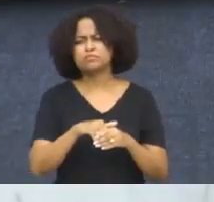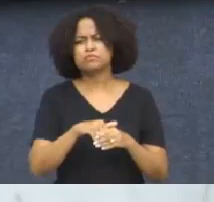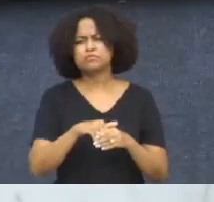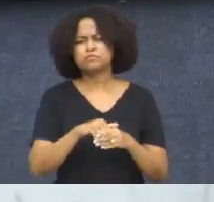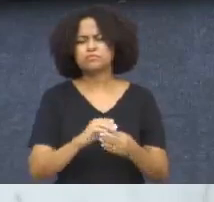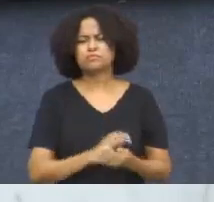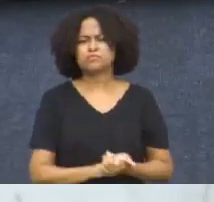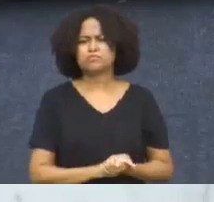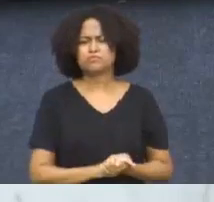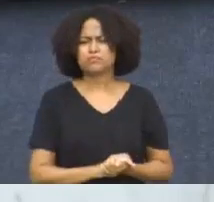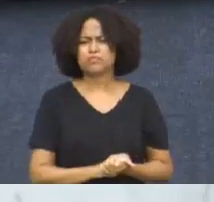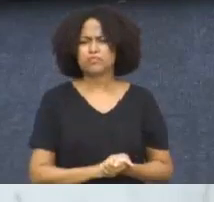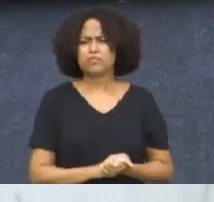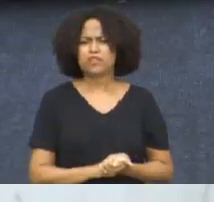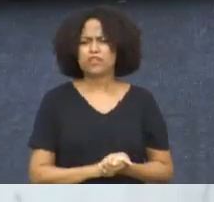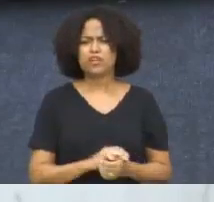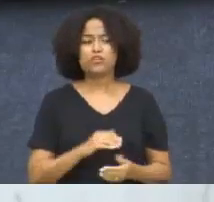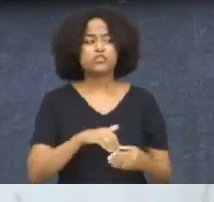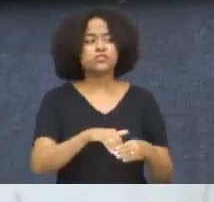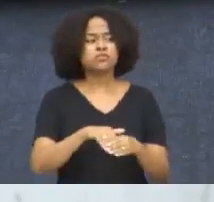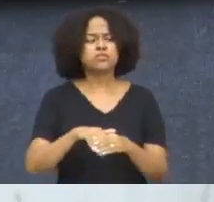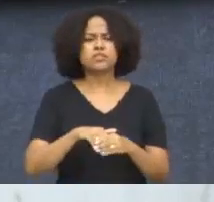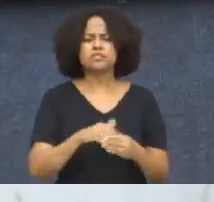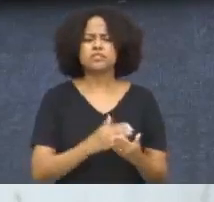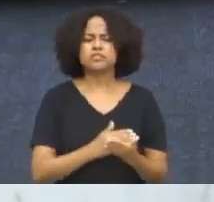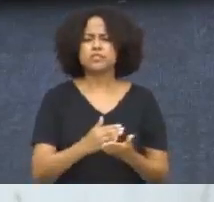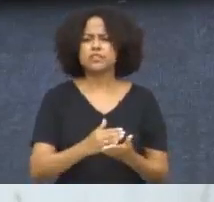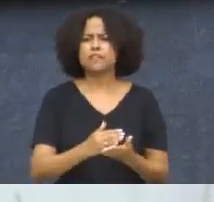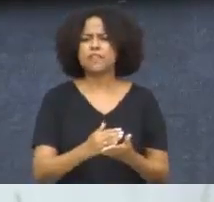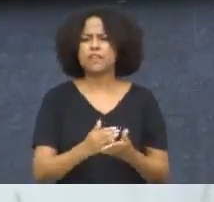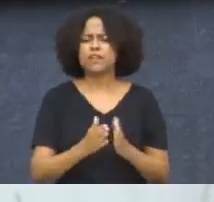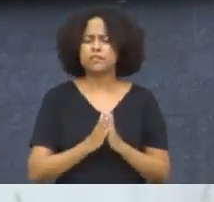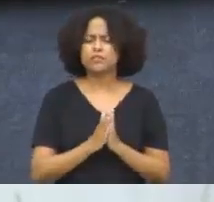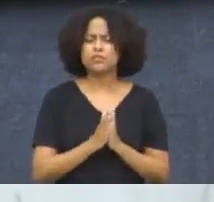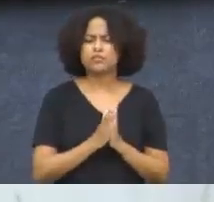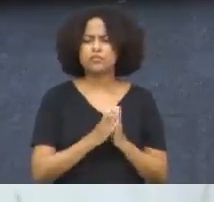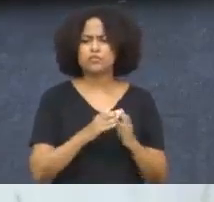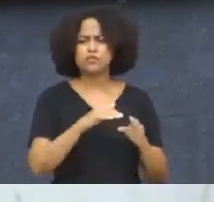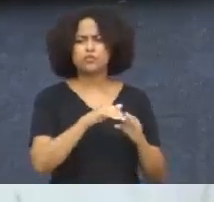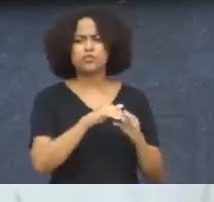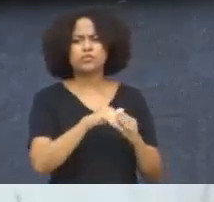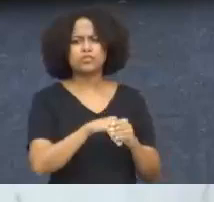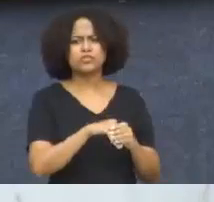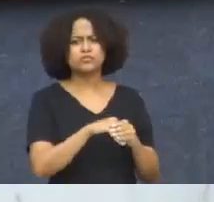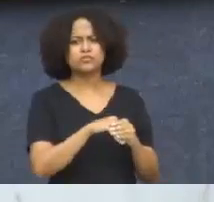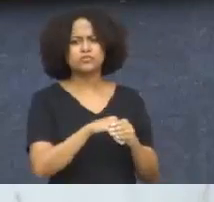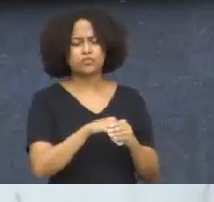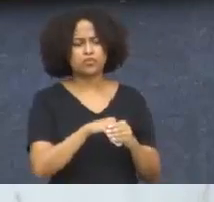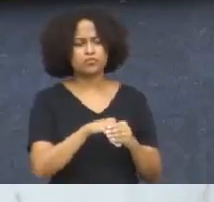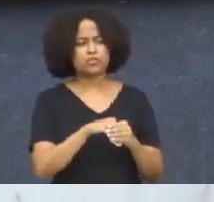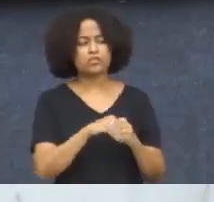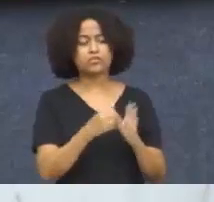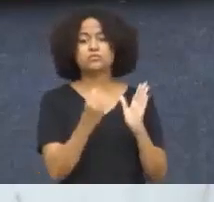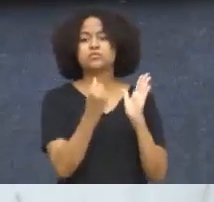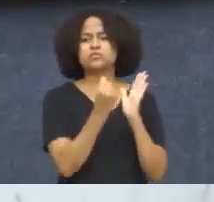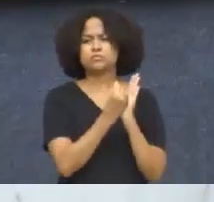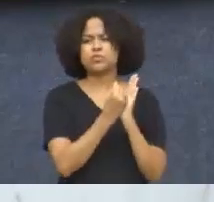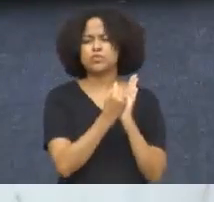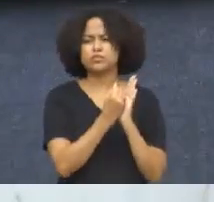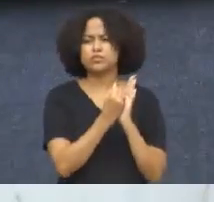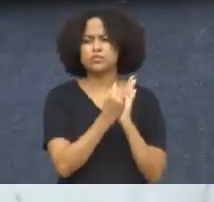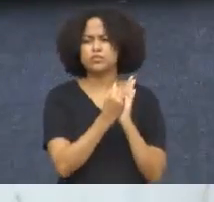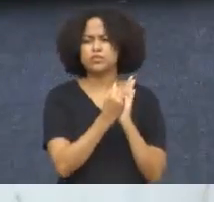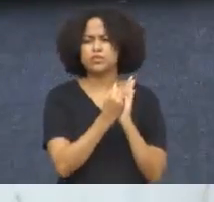ninguém, estamos em processo de votação. Por favor, registrem um voto no painel. Ah, é um voto simbólico. Por favor, então.